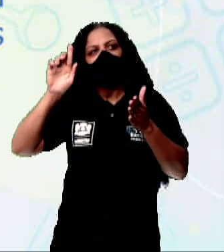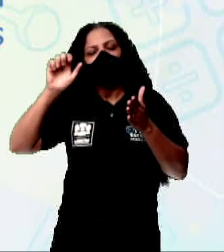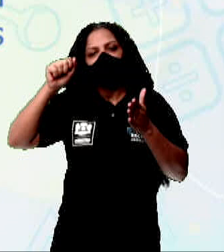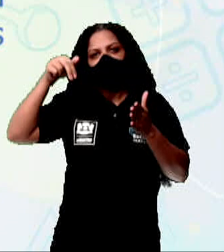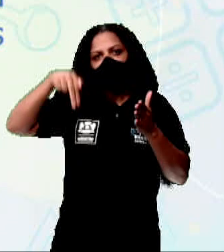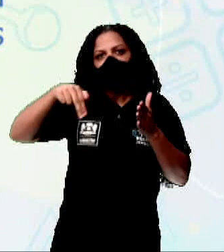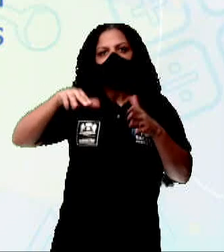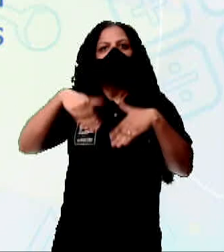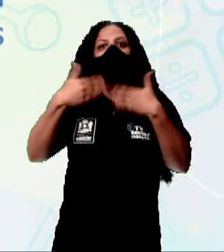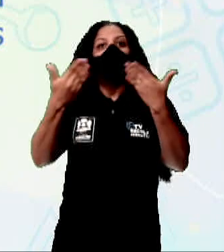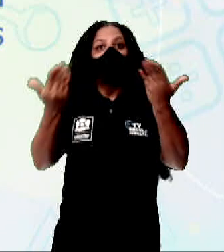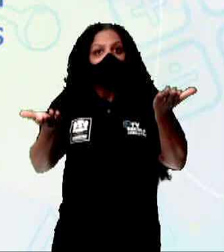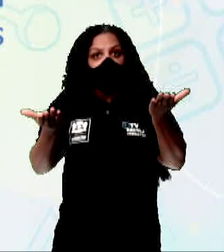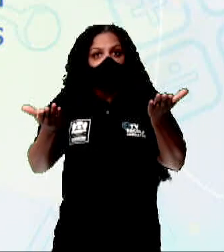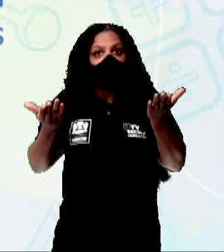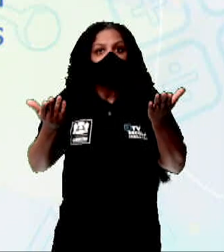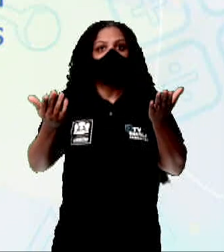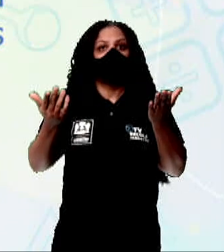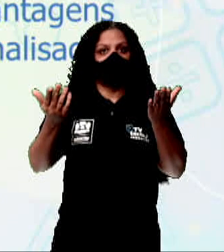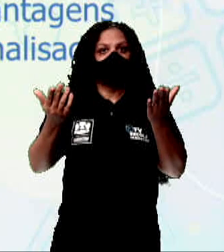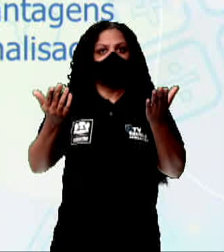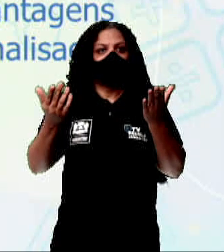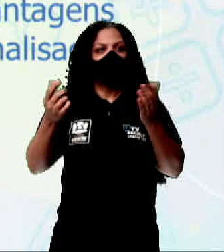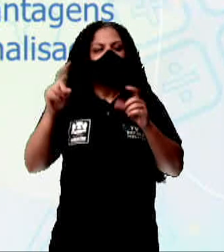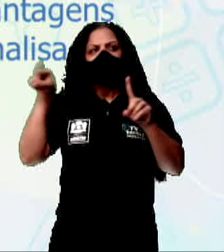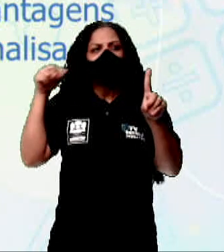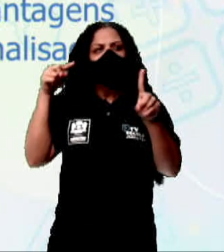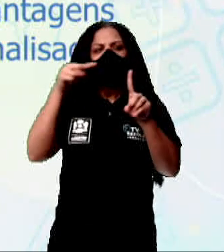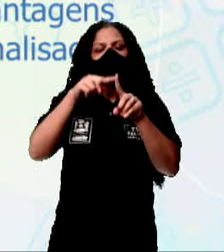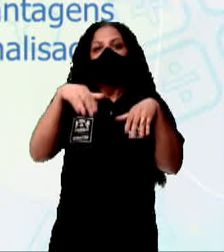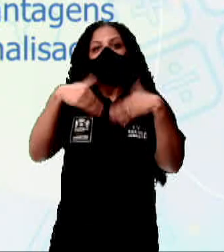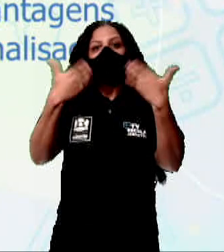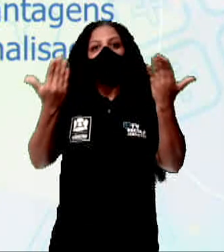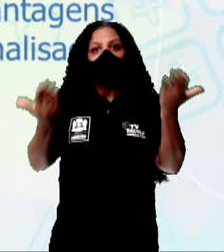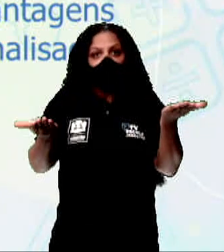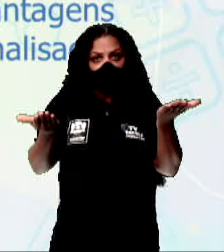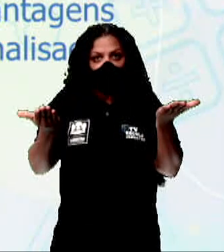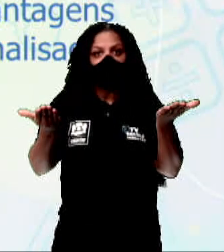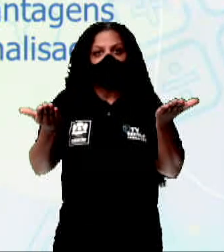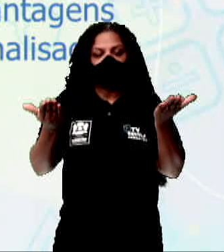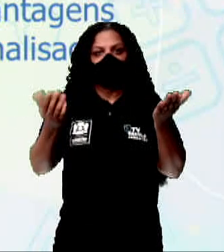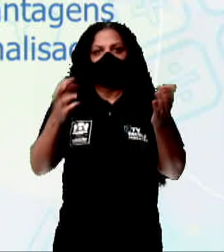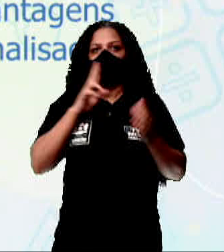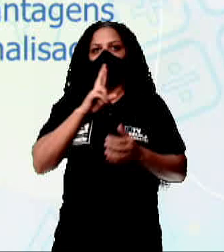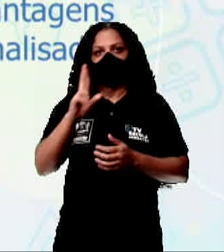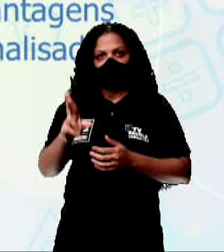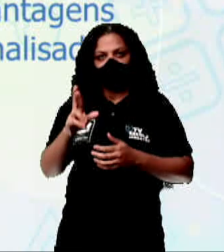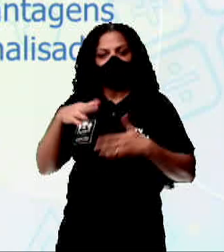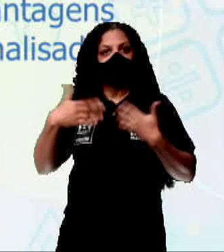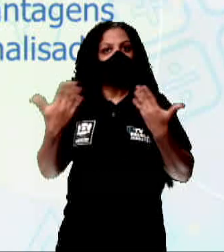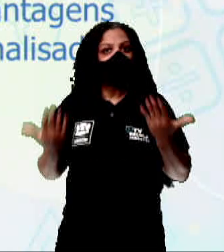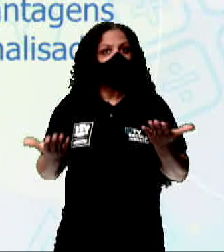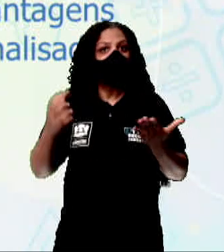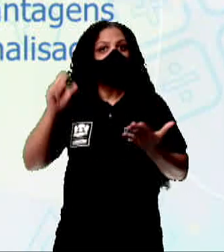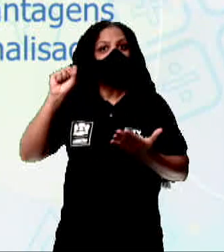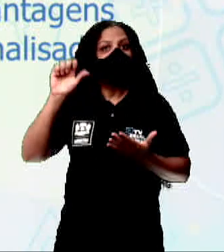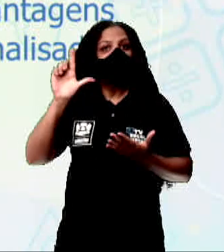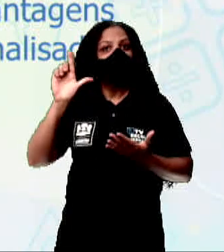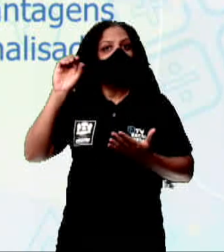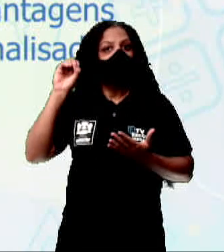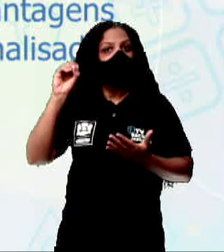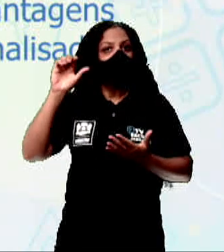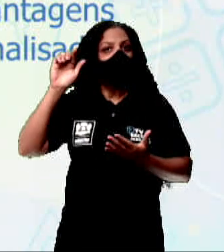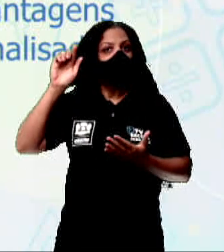do produto analisado. Vamos lá responder. Vejam, o slogan do produto é terrível